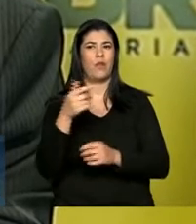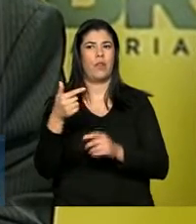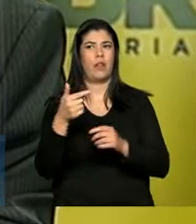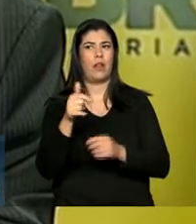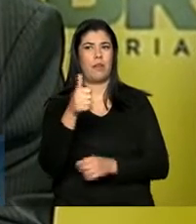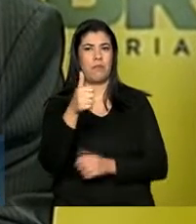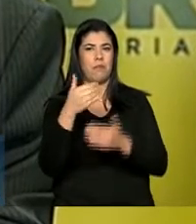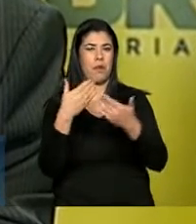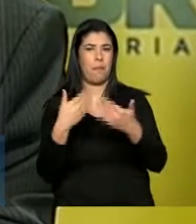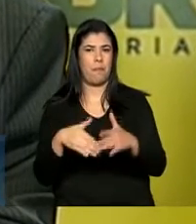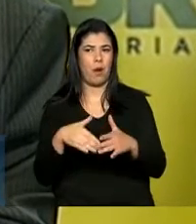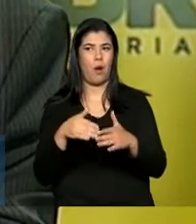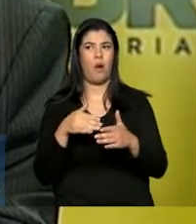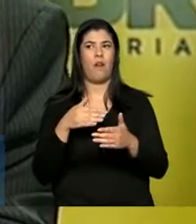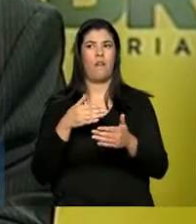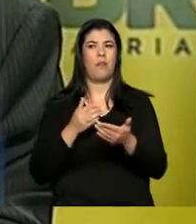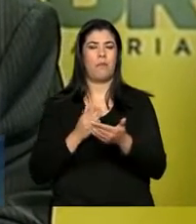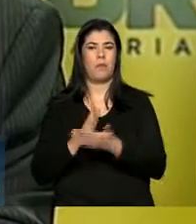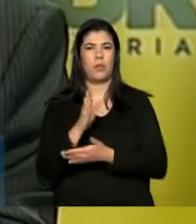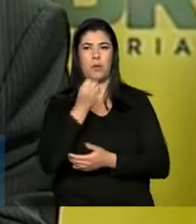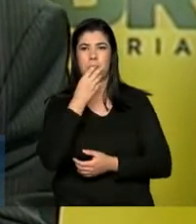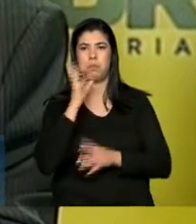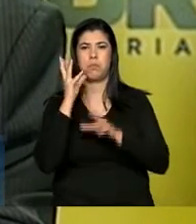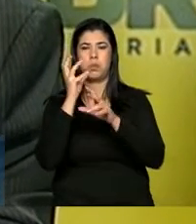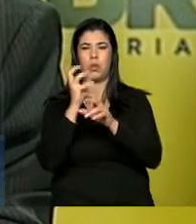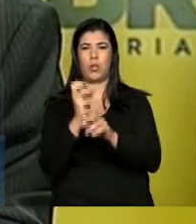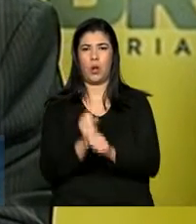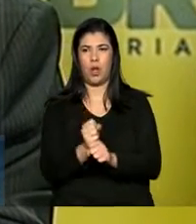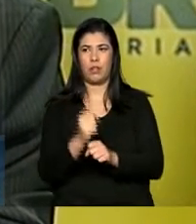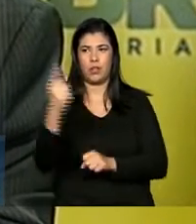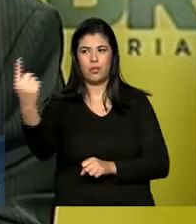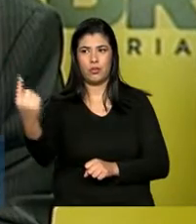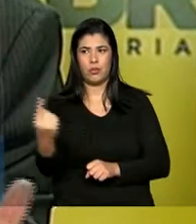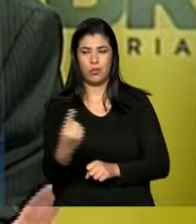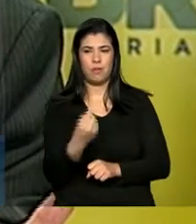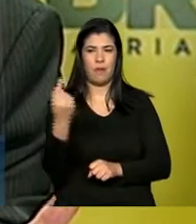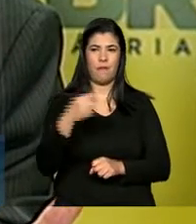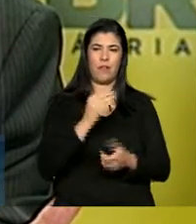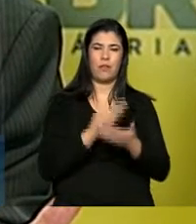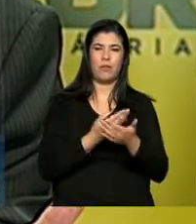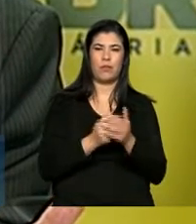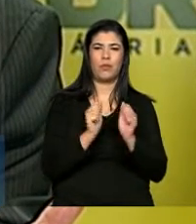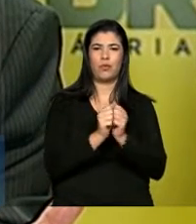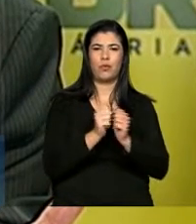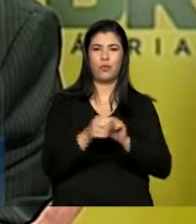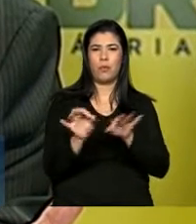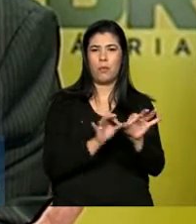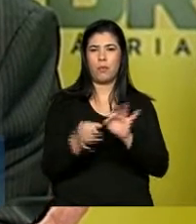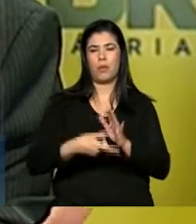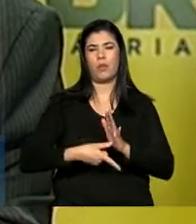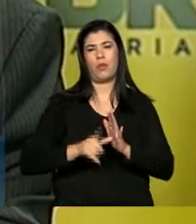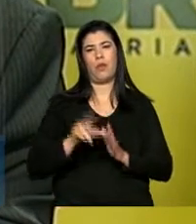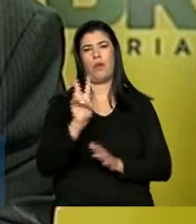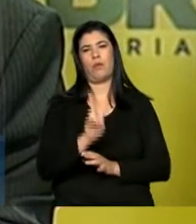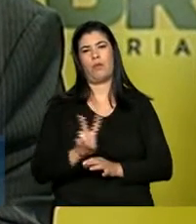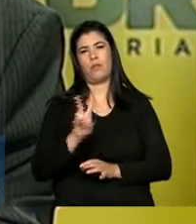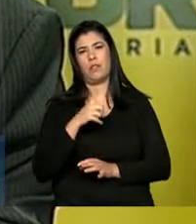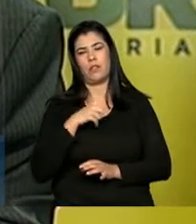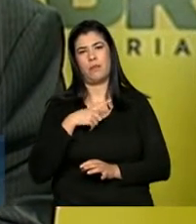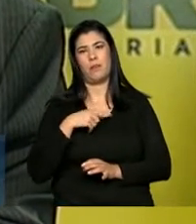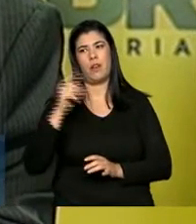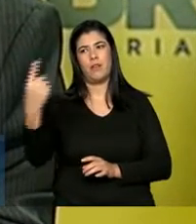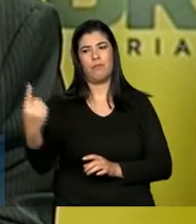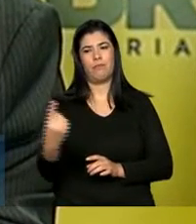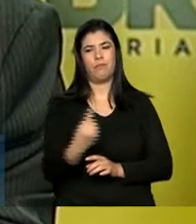depois divulgavam como sendo alunos deles, esses que eles tinham, como chamam, puxado de outra